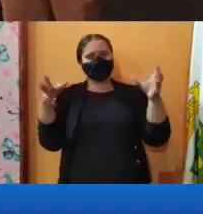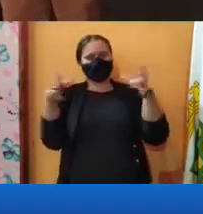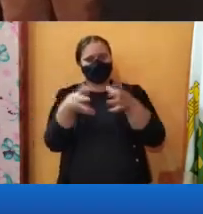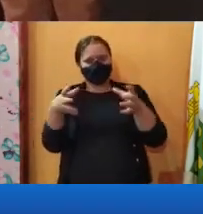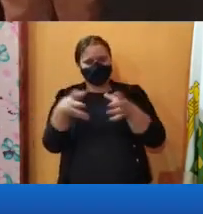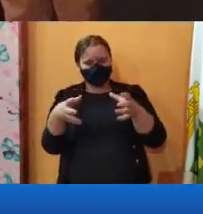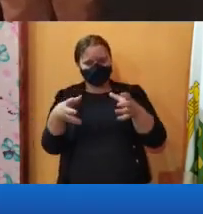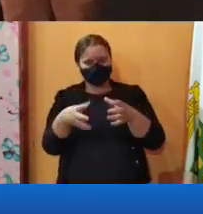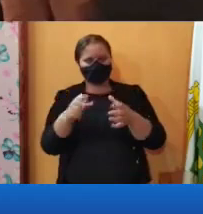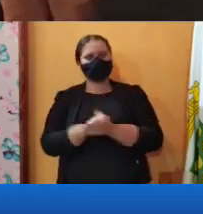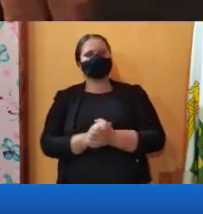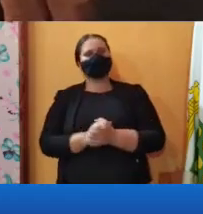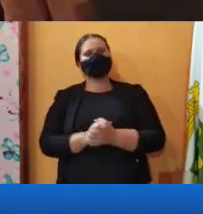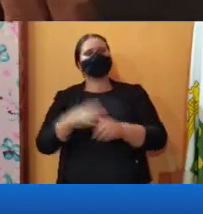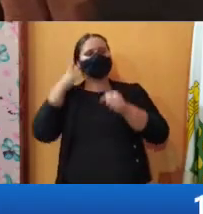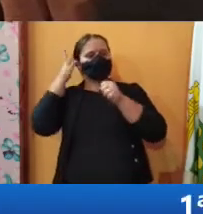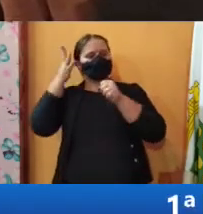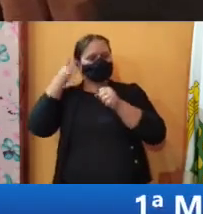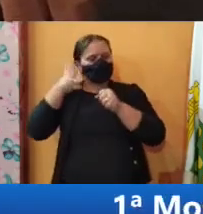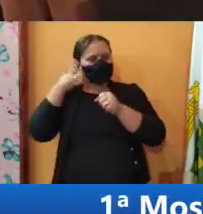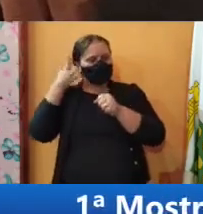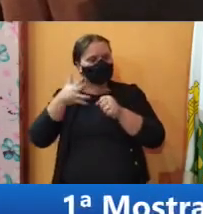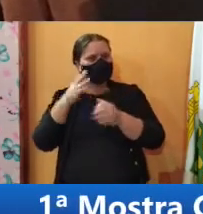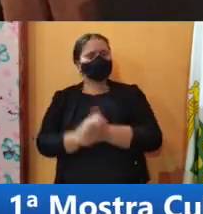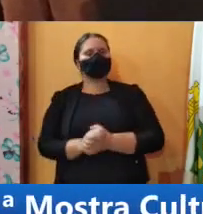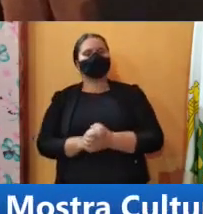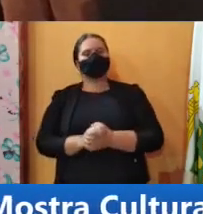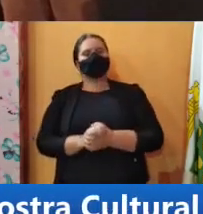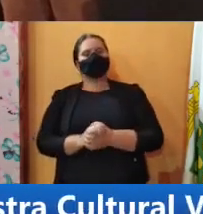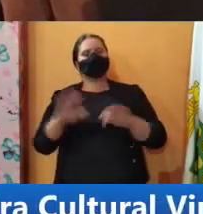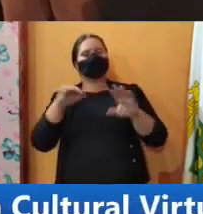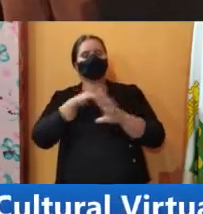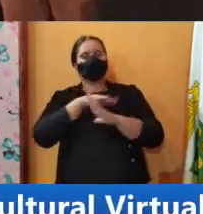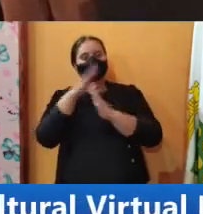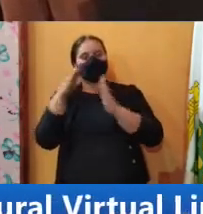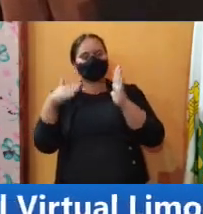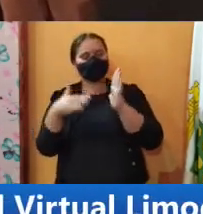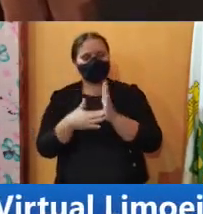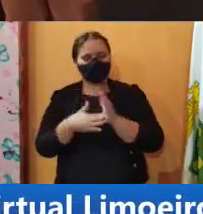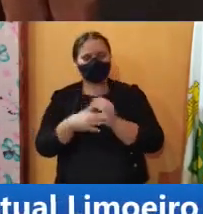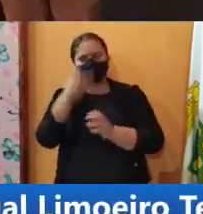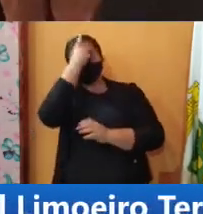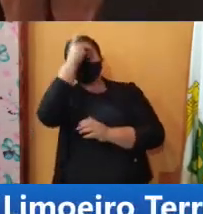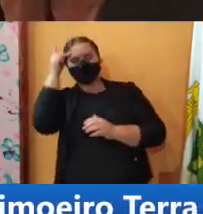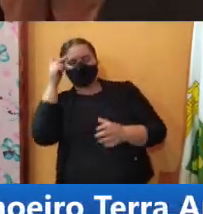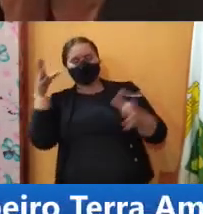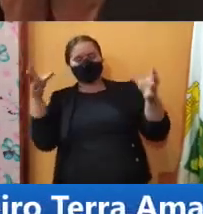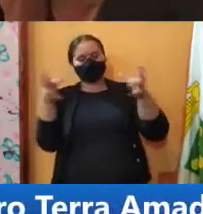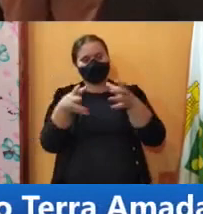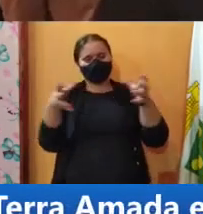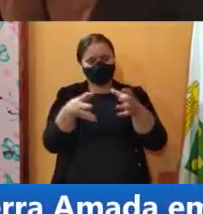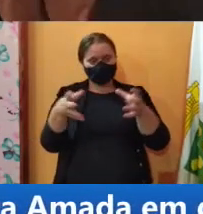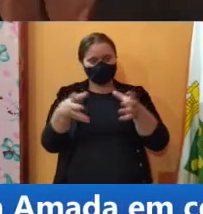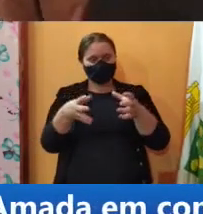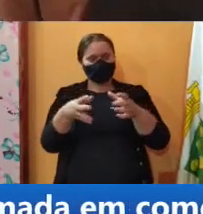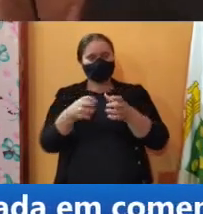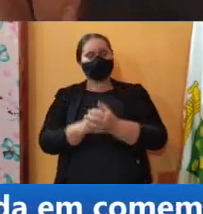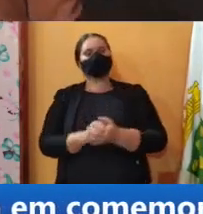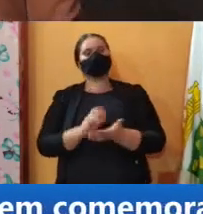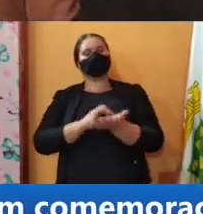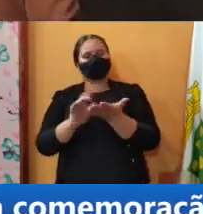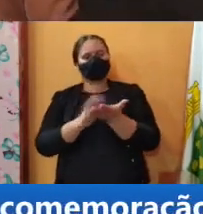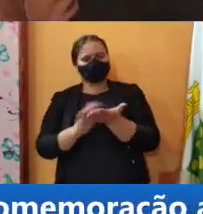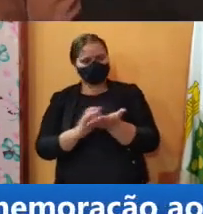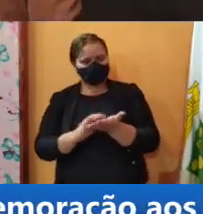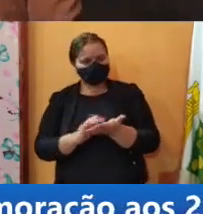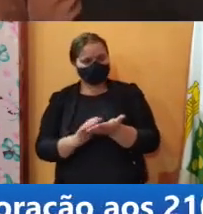o Wilker, Paulo Pinto, Jair, César, não é? Júnior, Gonçalves. Eu não posso, não